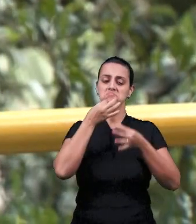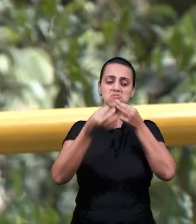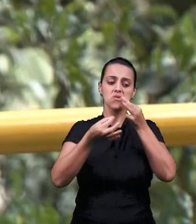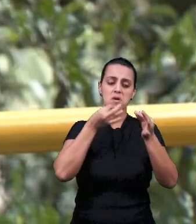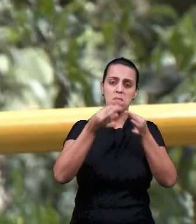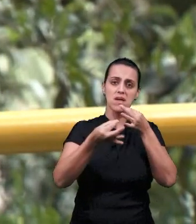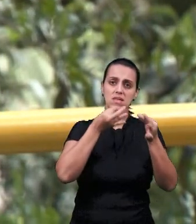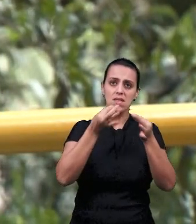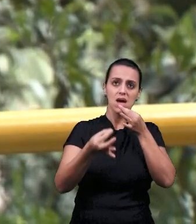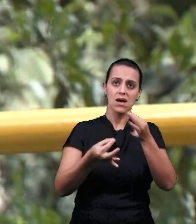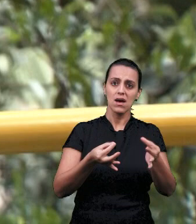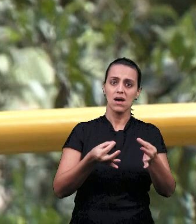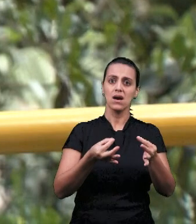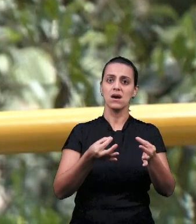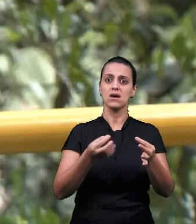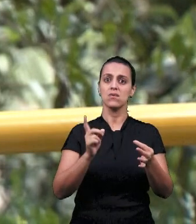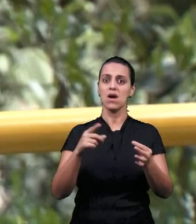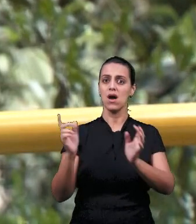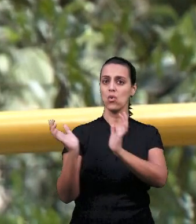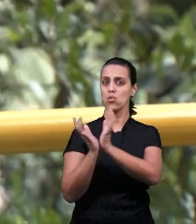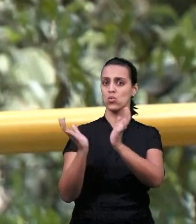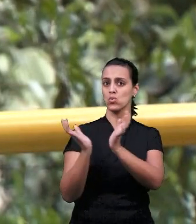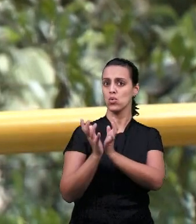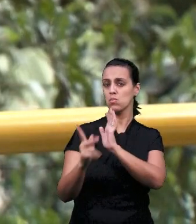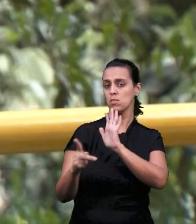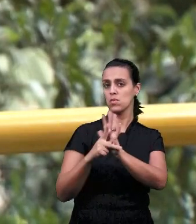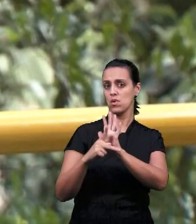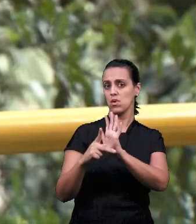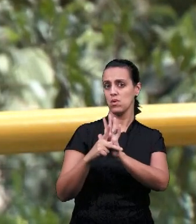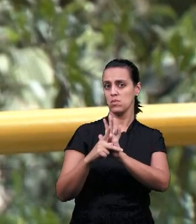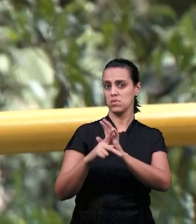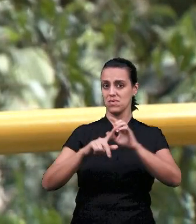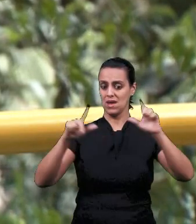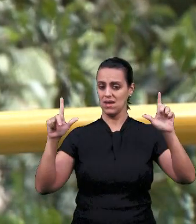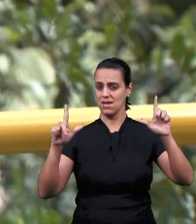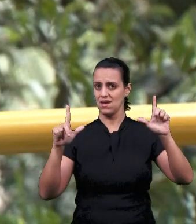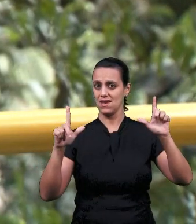feitos pela equipe comercial vídeo,